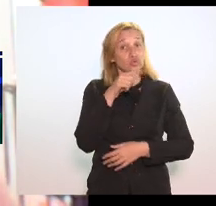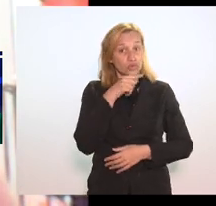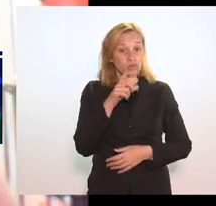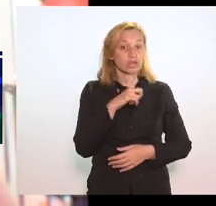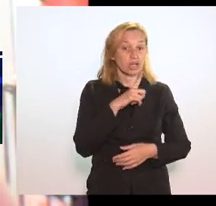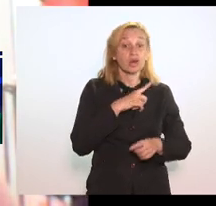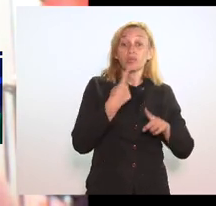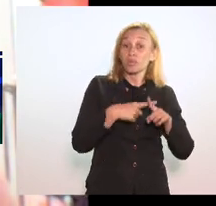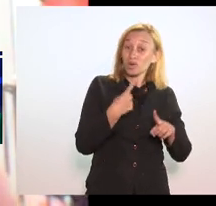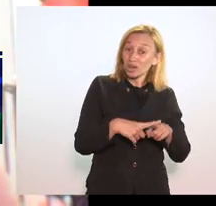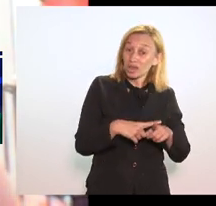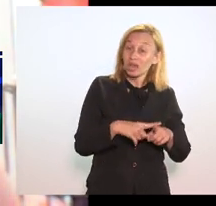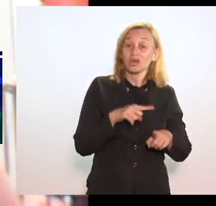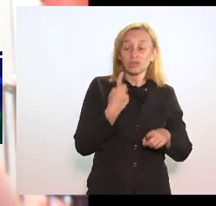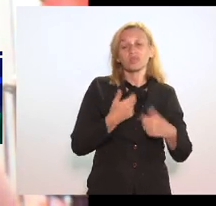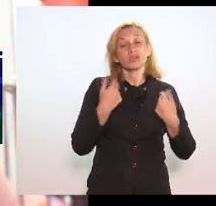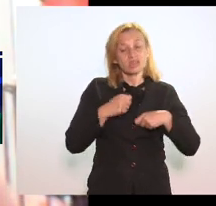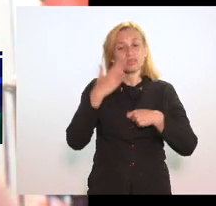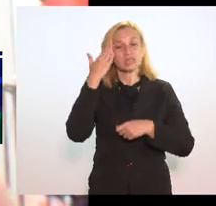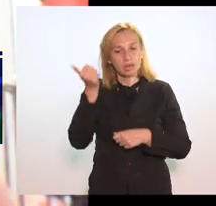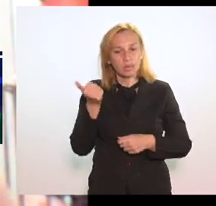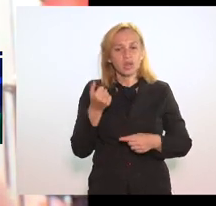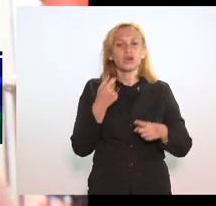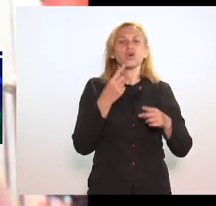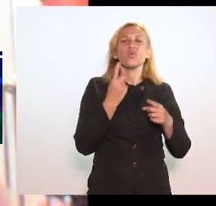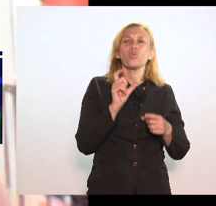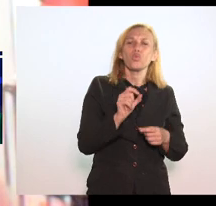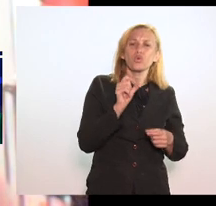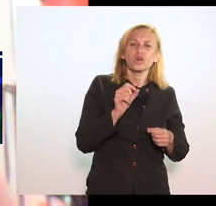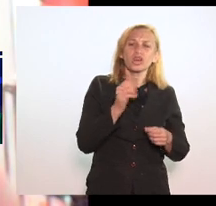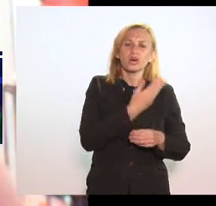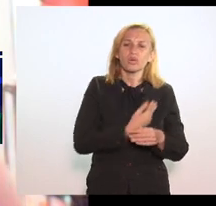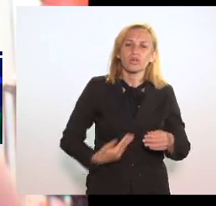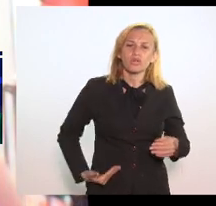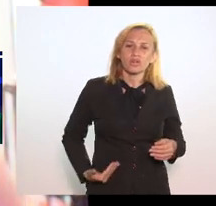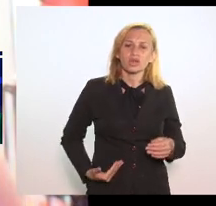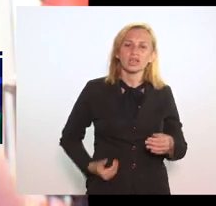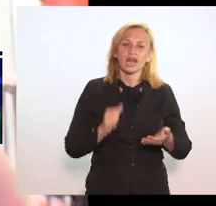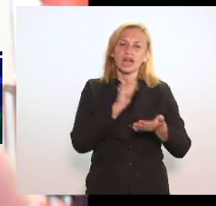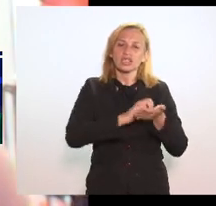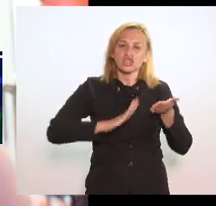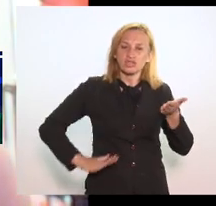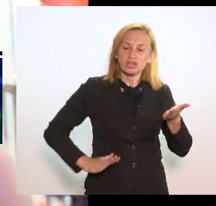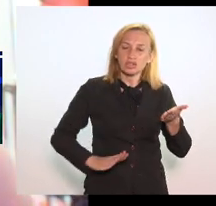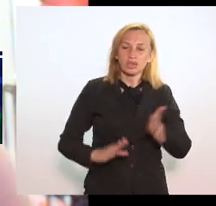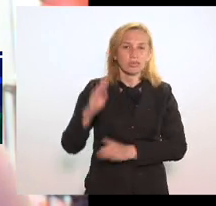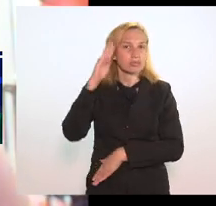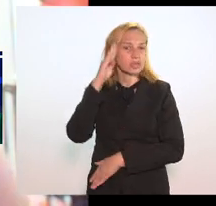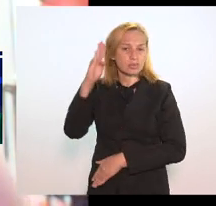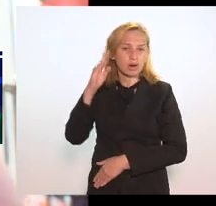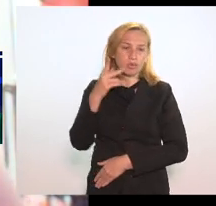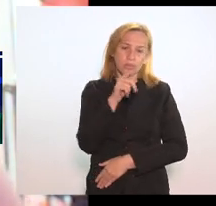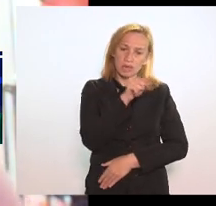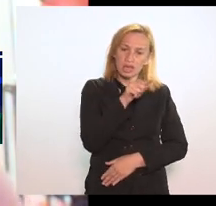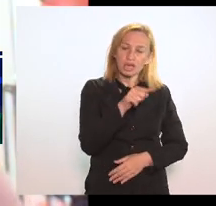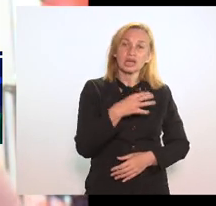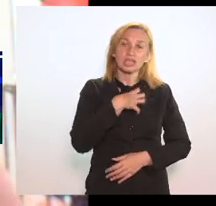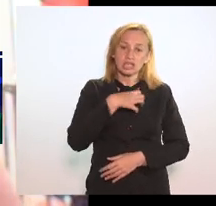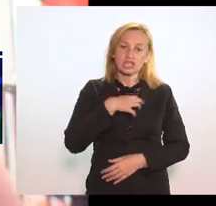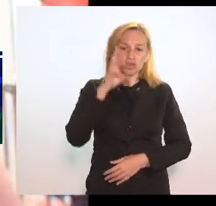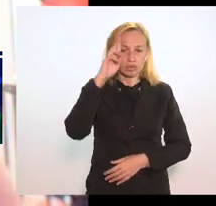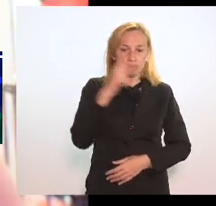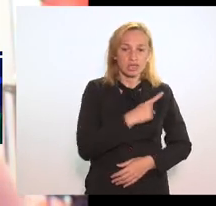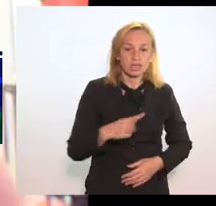dúvidas porque a gente precisa saber o que que o governo tem com se em atividades essenciais nesse